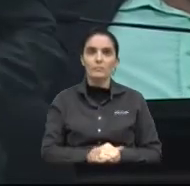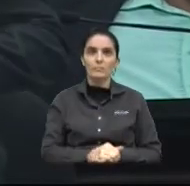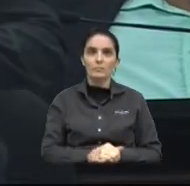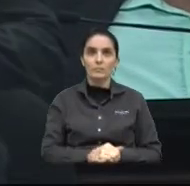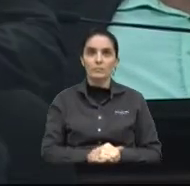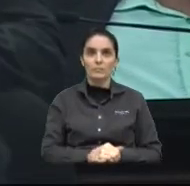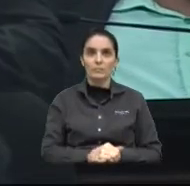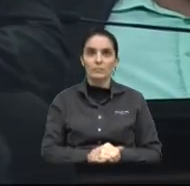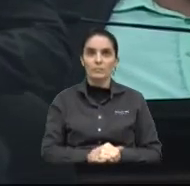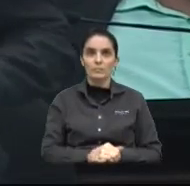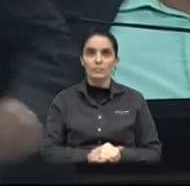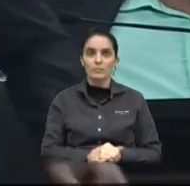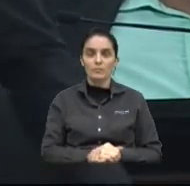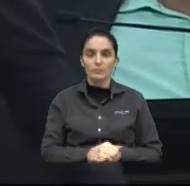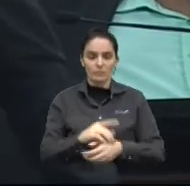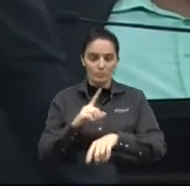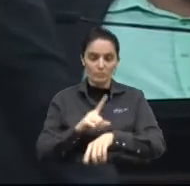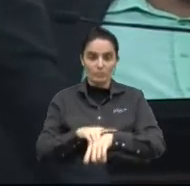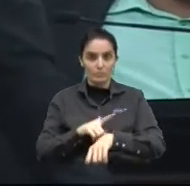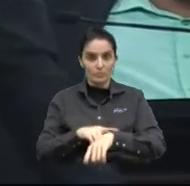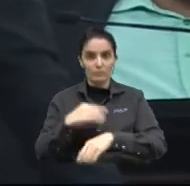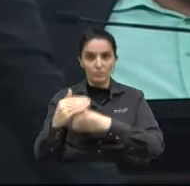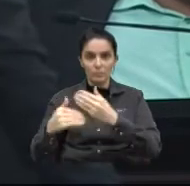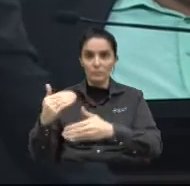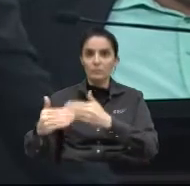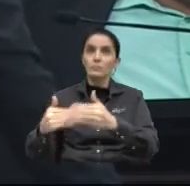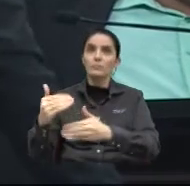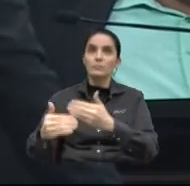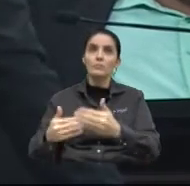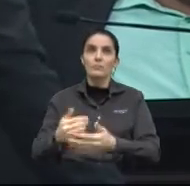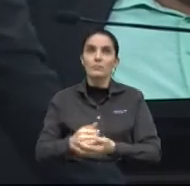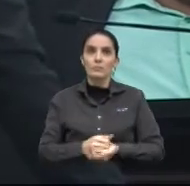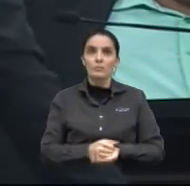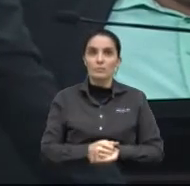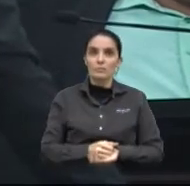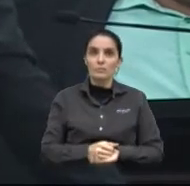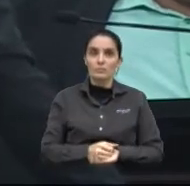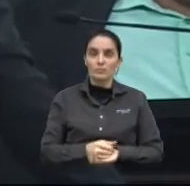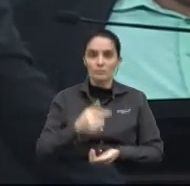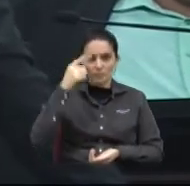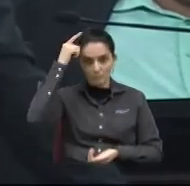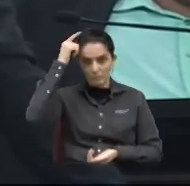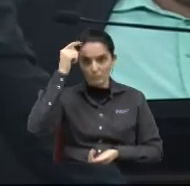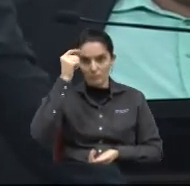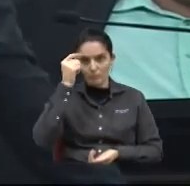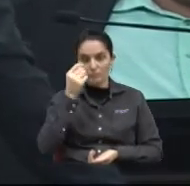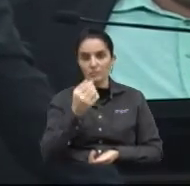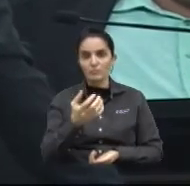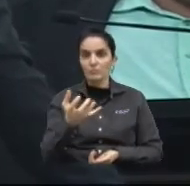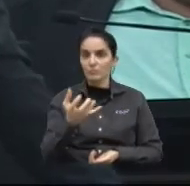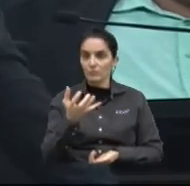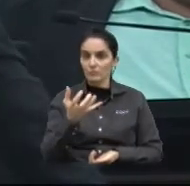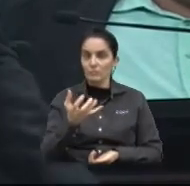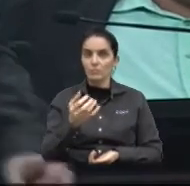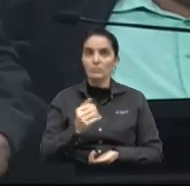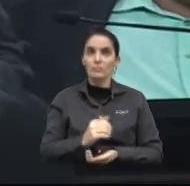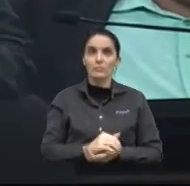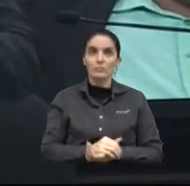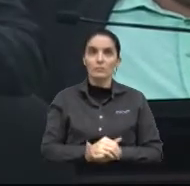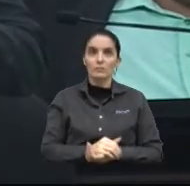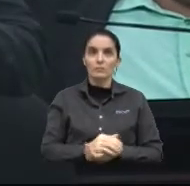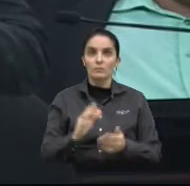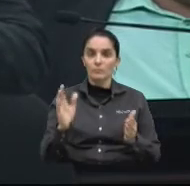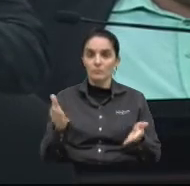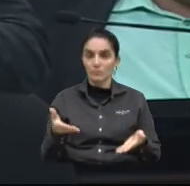avanço do horário eu quero lembrá-los que nesta noite nós